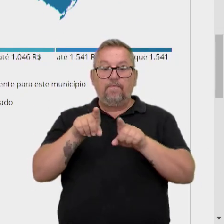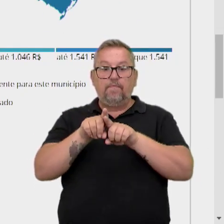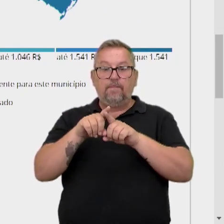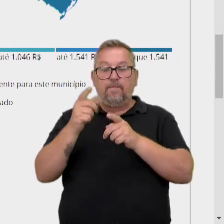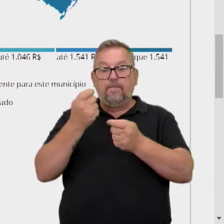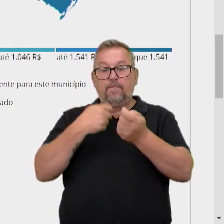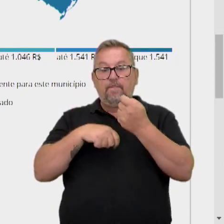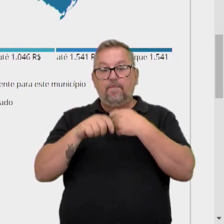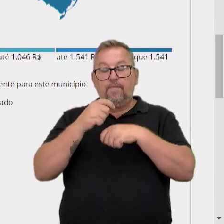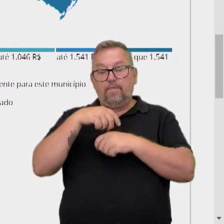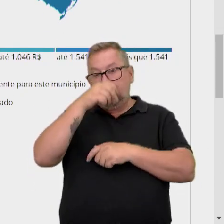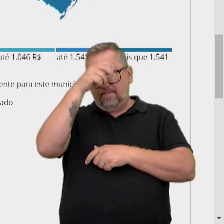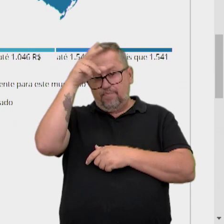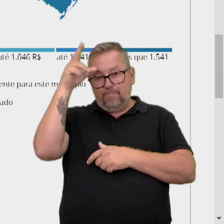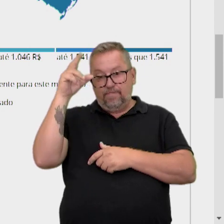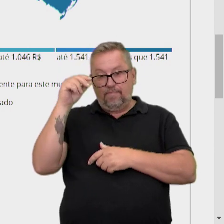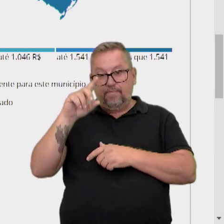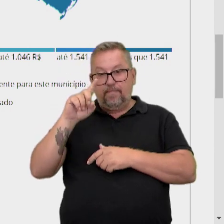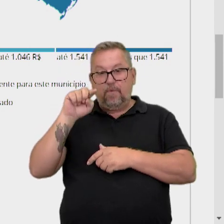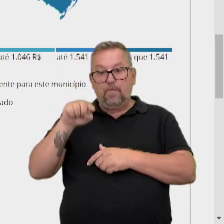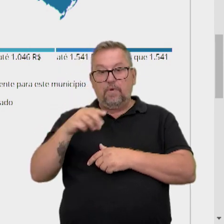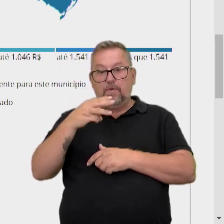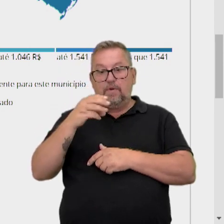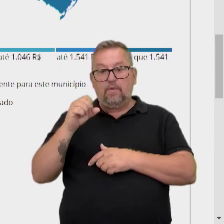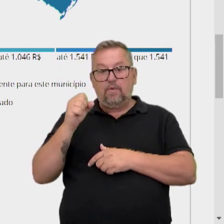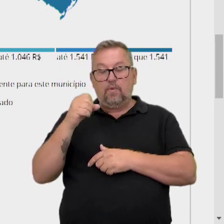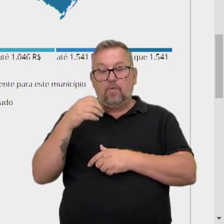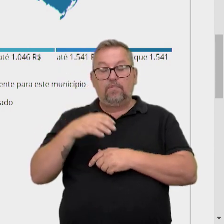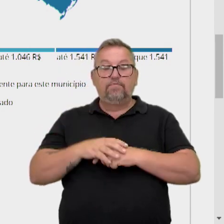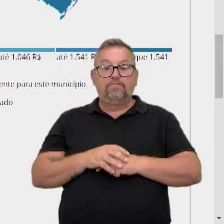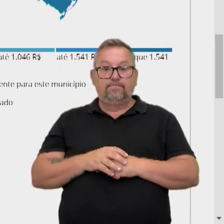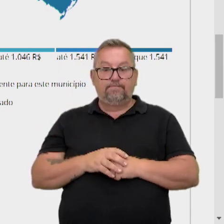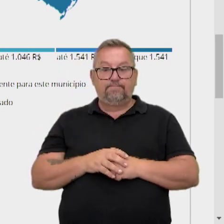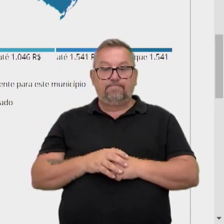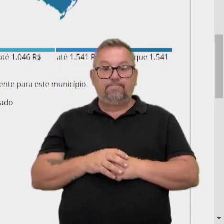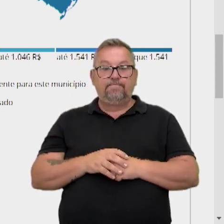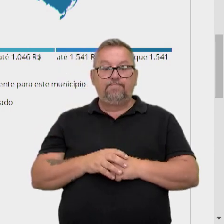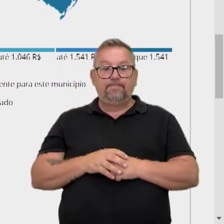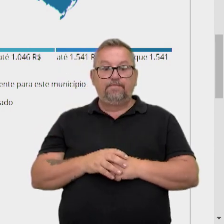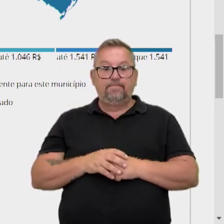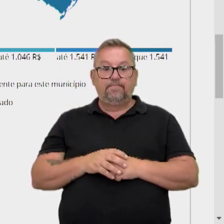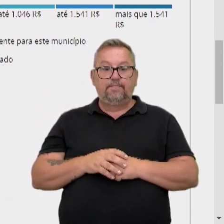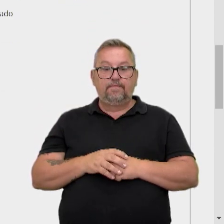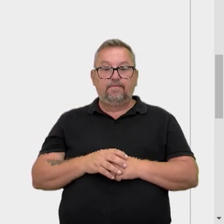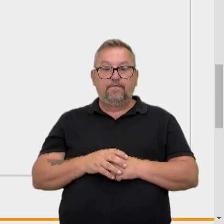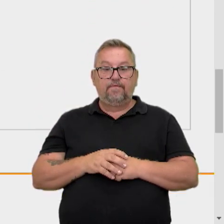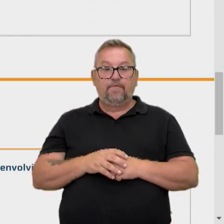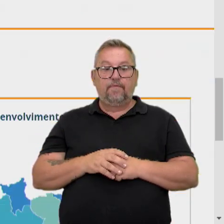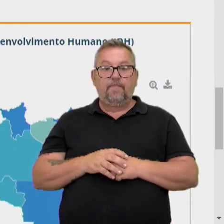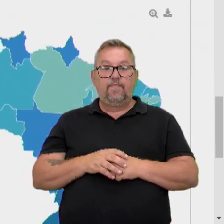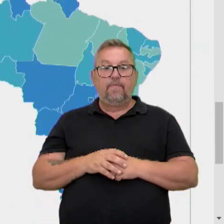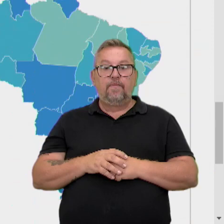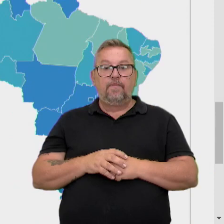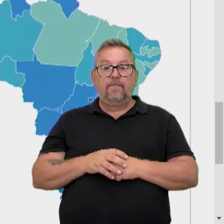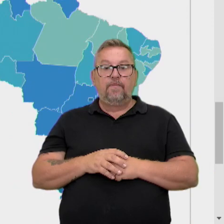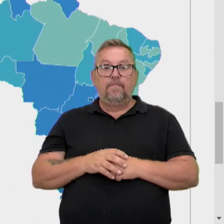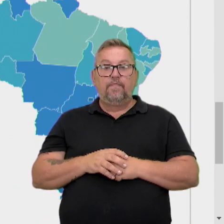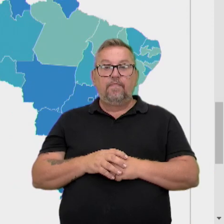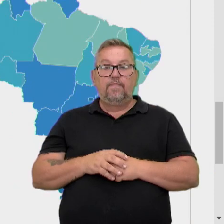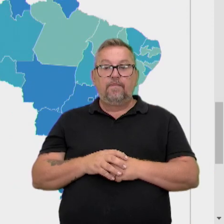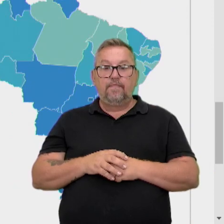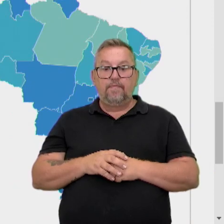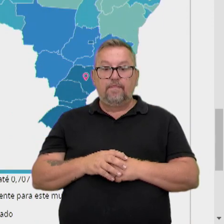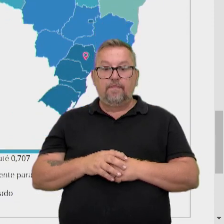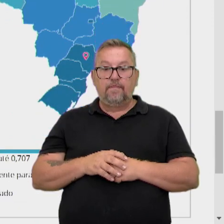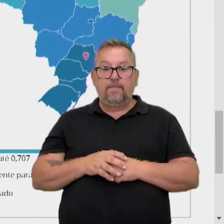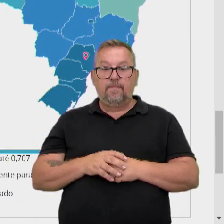administração pública, né, mais de 1.384.000, tá? E aí nós vamos para a economia, tá lá, economia, tá, vai lá